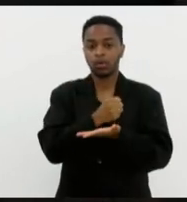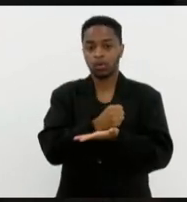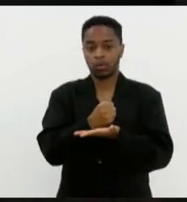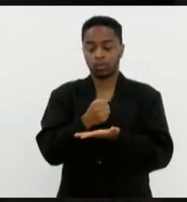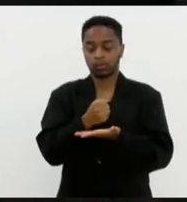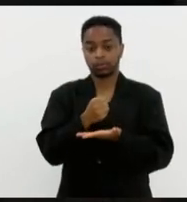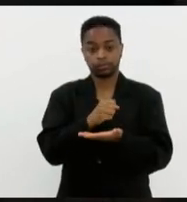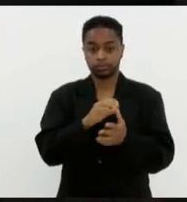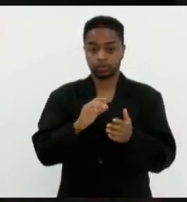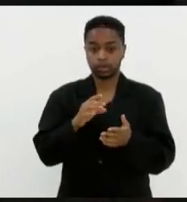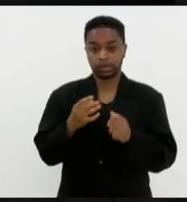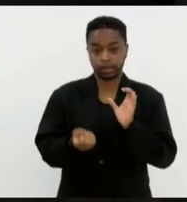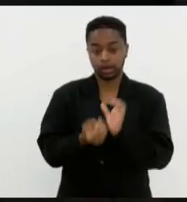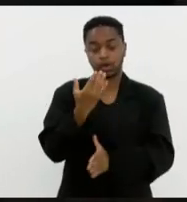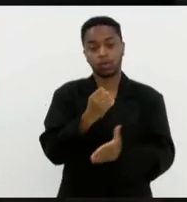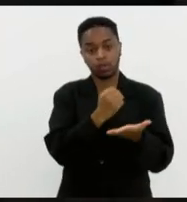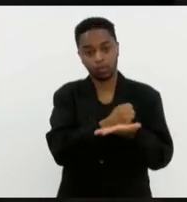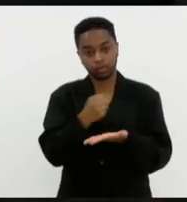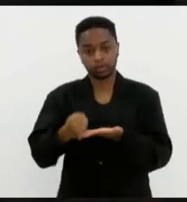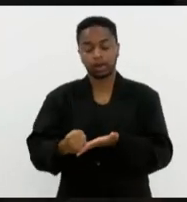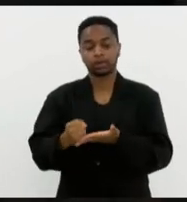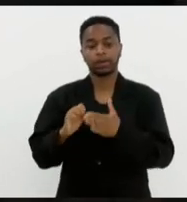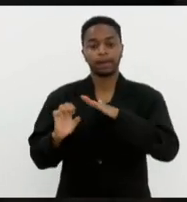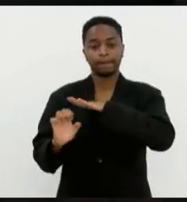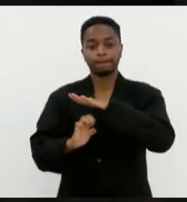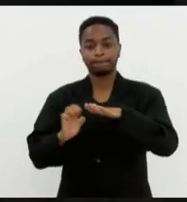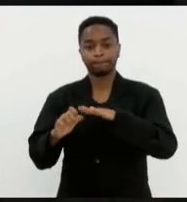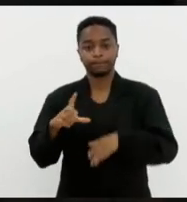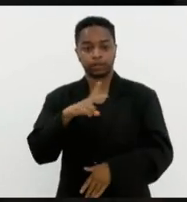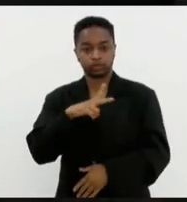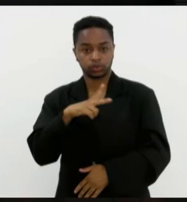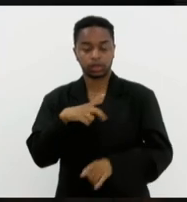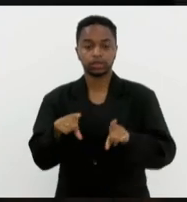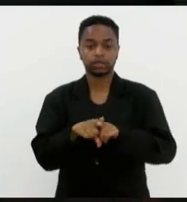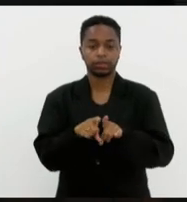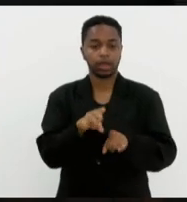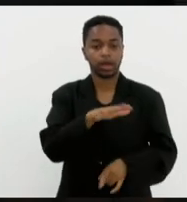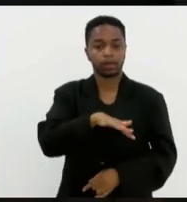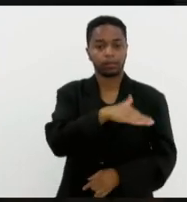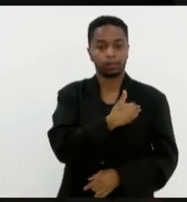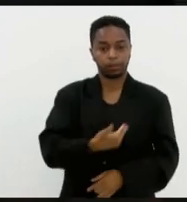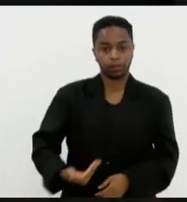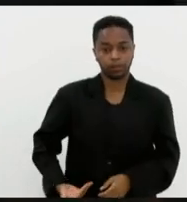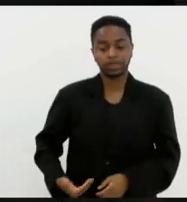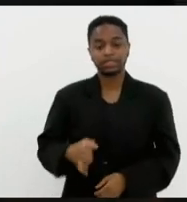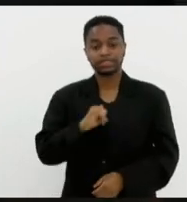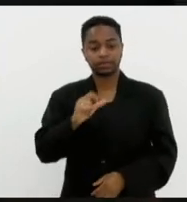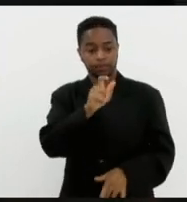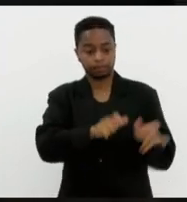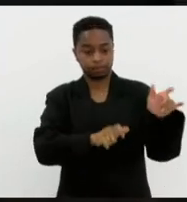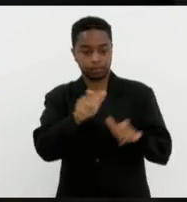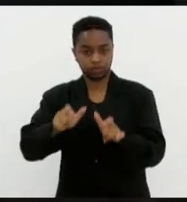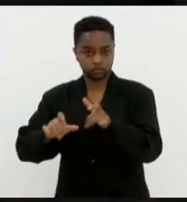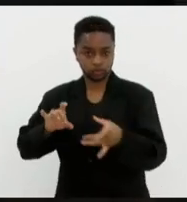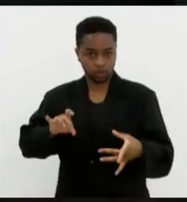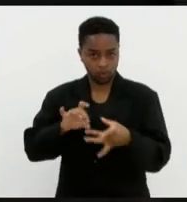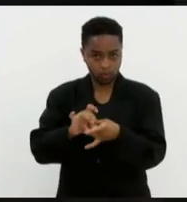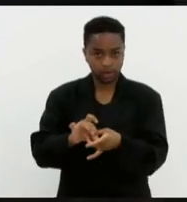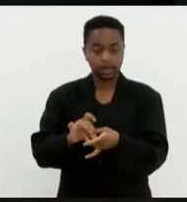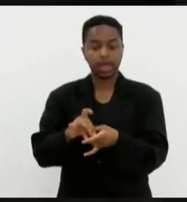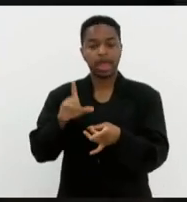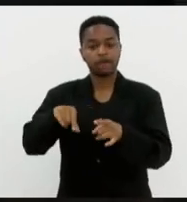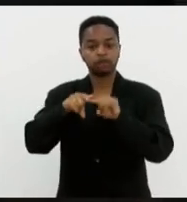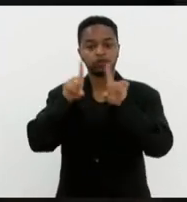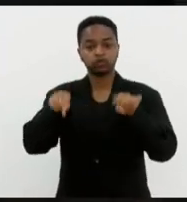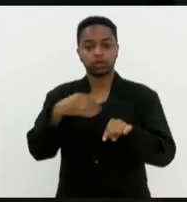poderes públicos e empresas privadas cujos acionistas, cotistas ou comanditários sejam